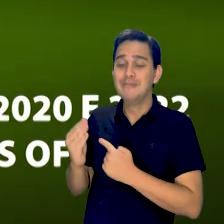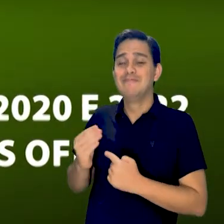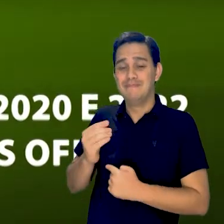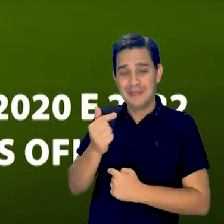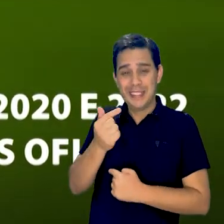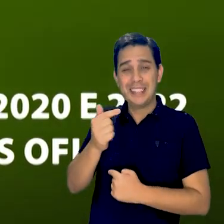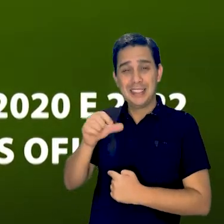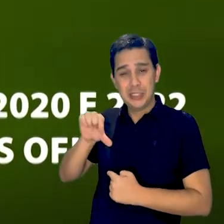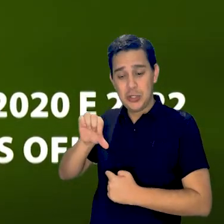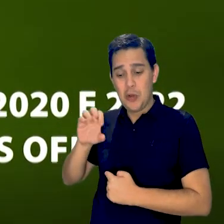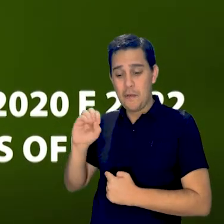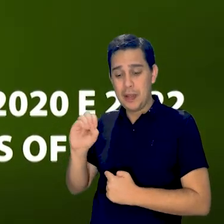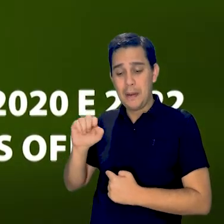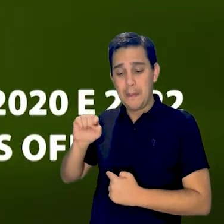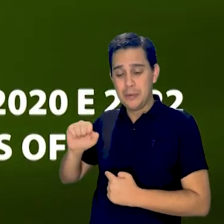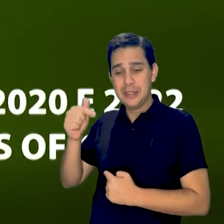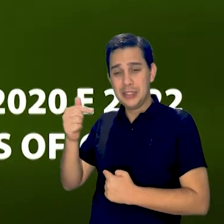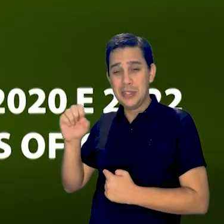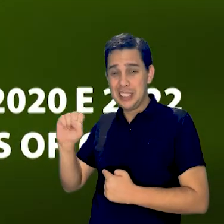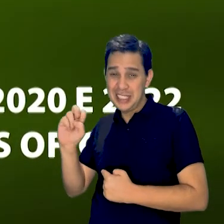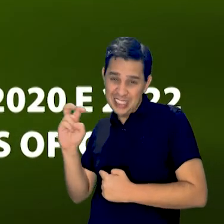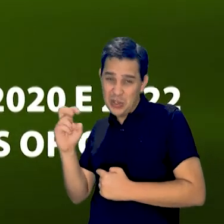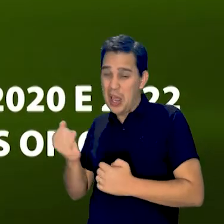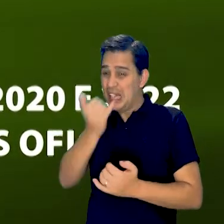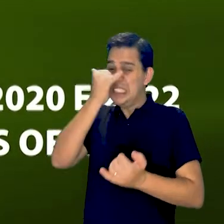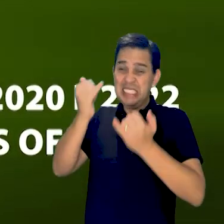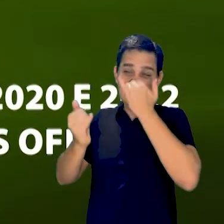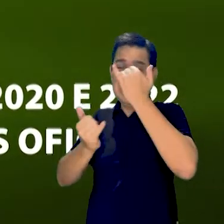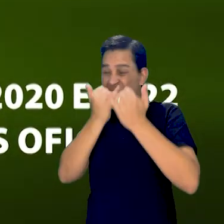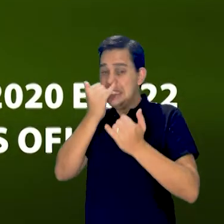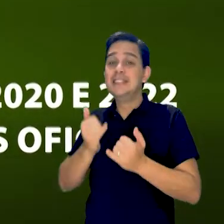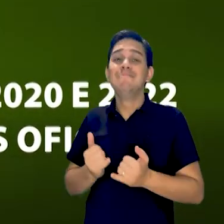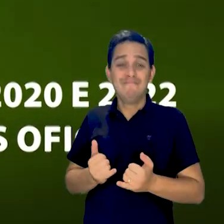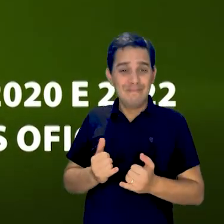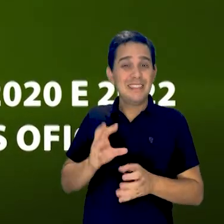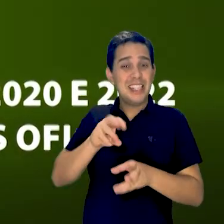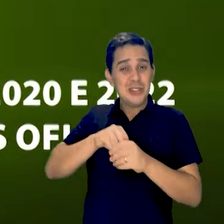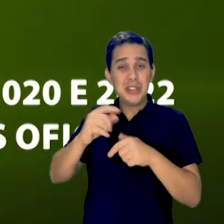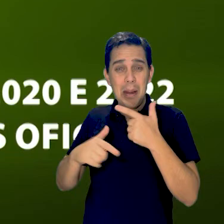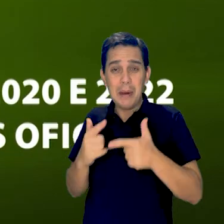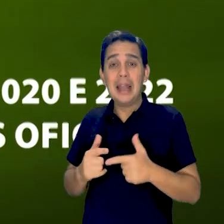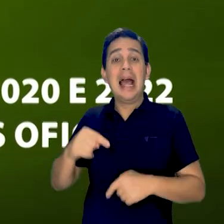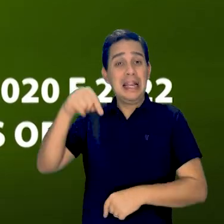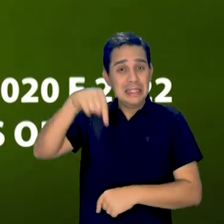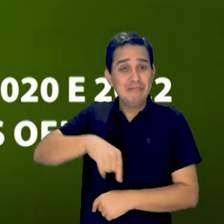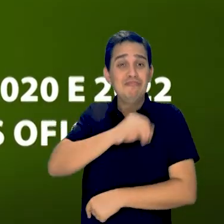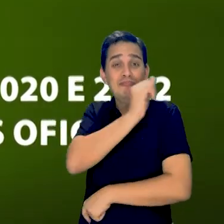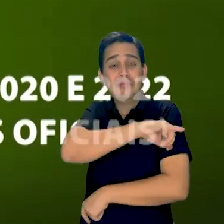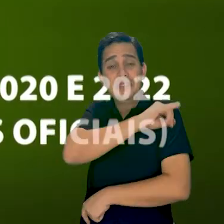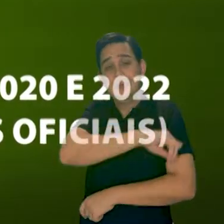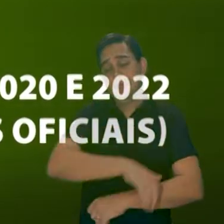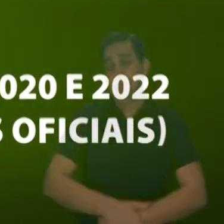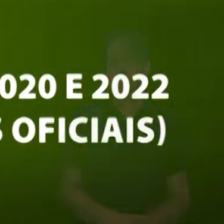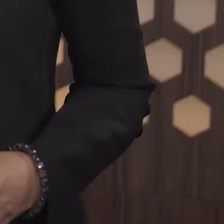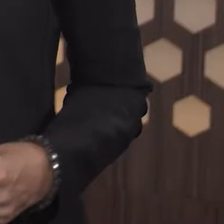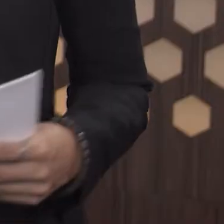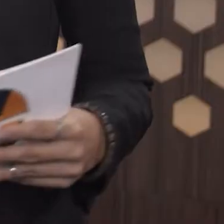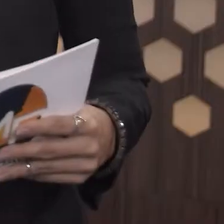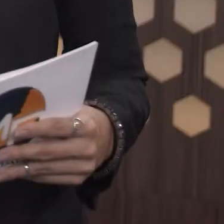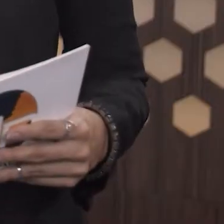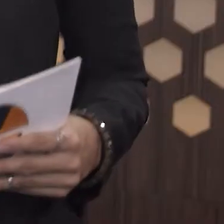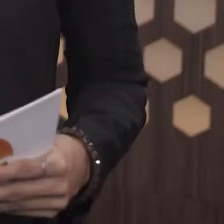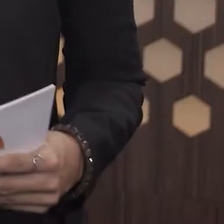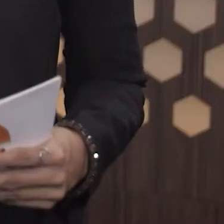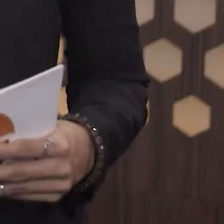790.785 acidentes de trabalho no estado do Rio de Janeiro, considerando-se apenas as estatísticas oficiais.